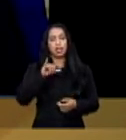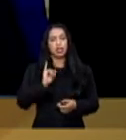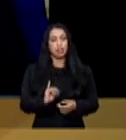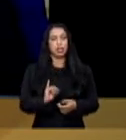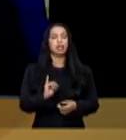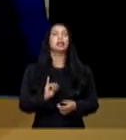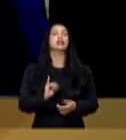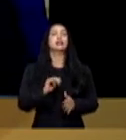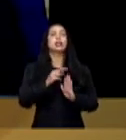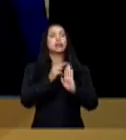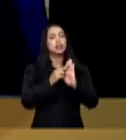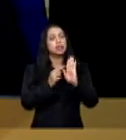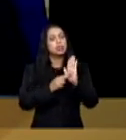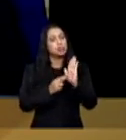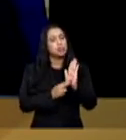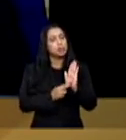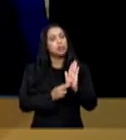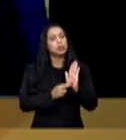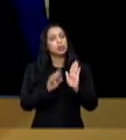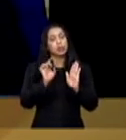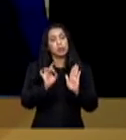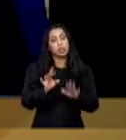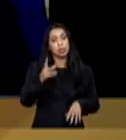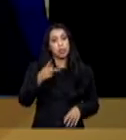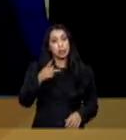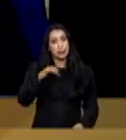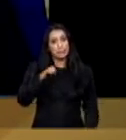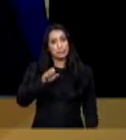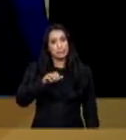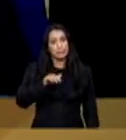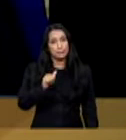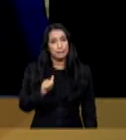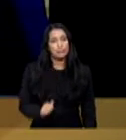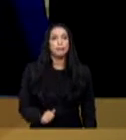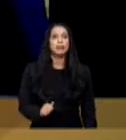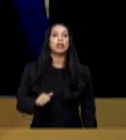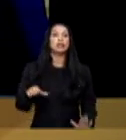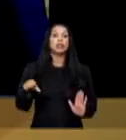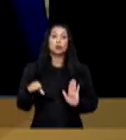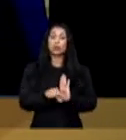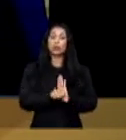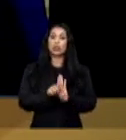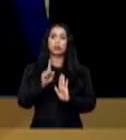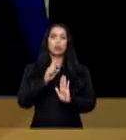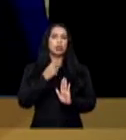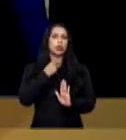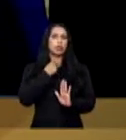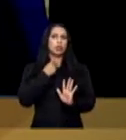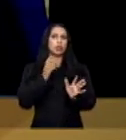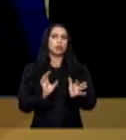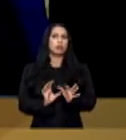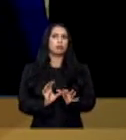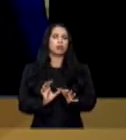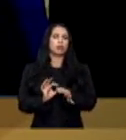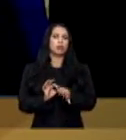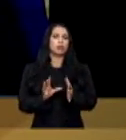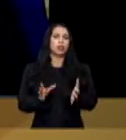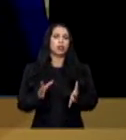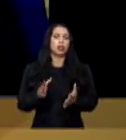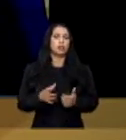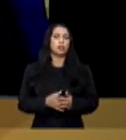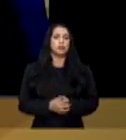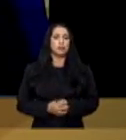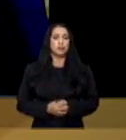norma, ou seja, somente da pena cominada ao crime, não deixará lacunas no ordenamento